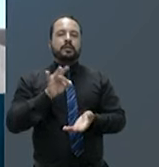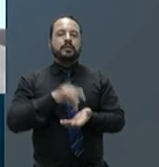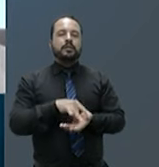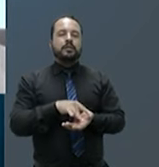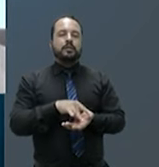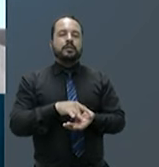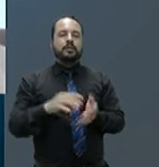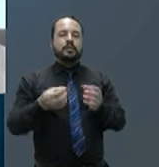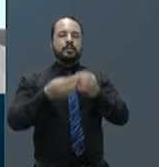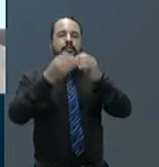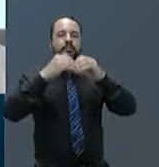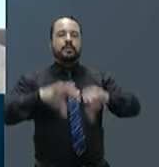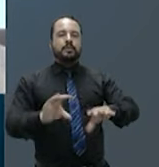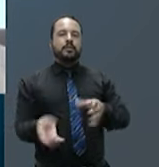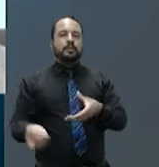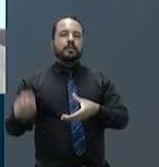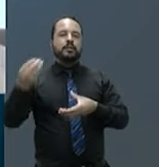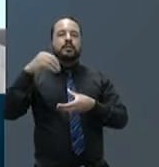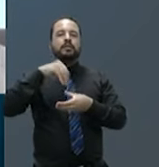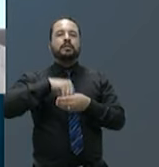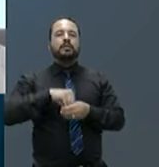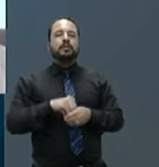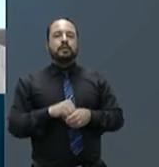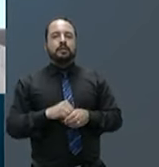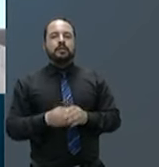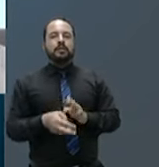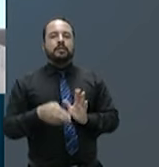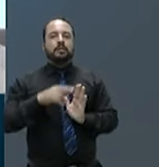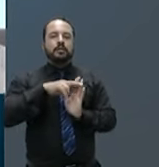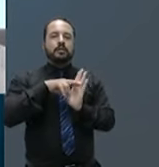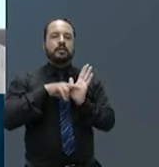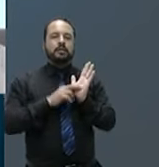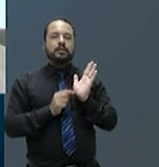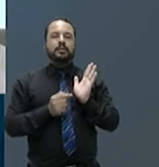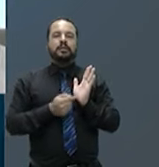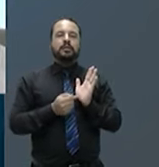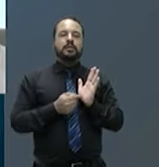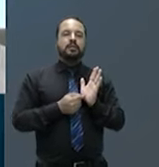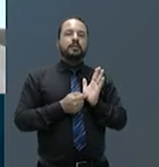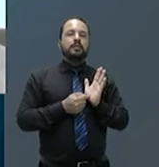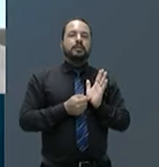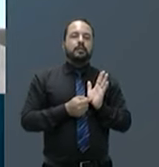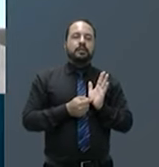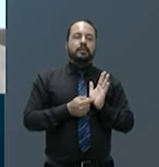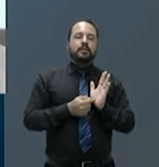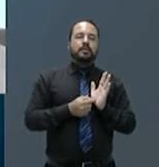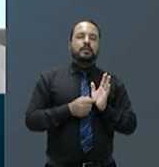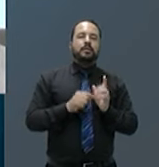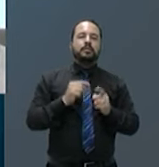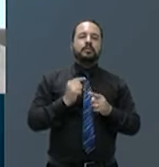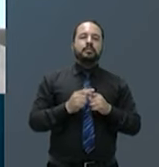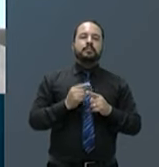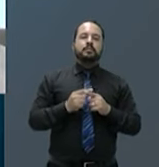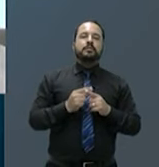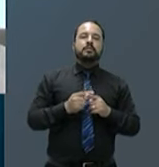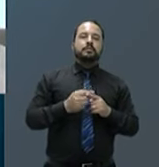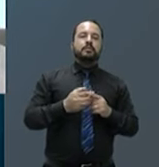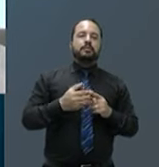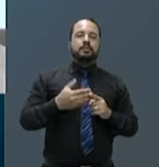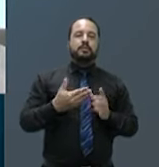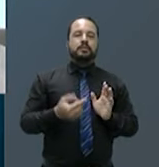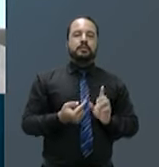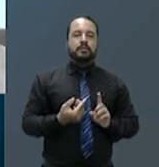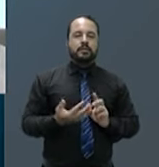prejudicialidade externa. Foi requerido a suspensão desta ação. Por que foi requerido? Porque a requerente